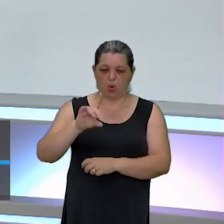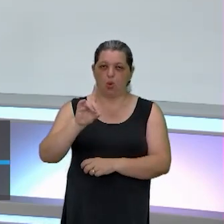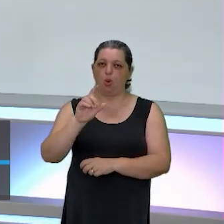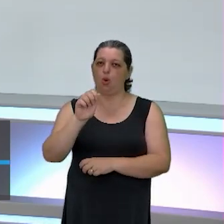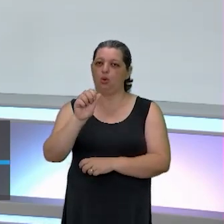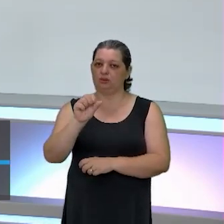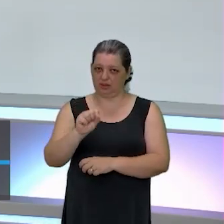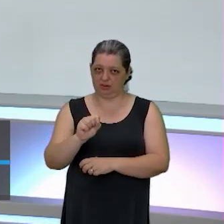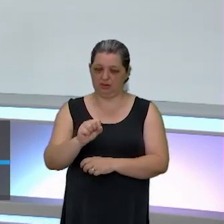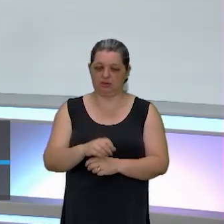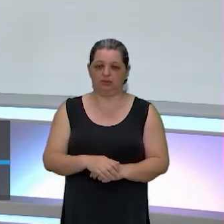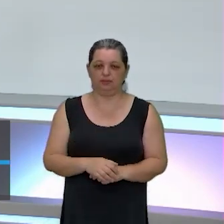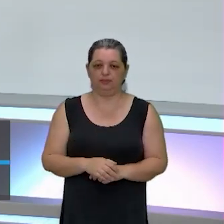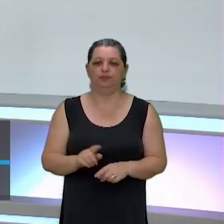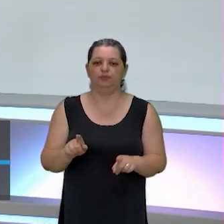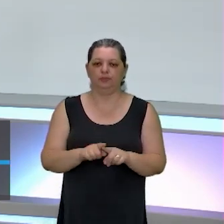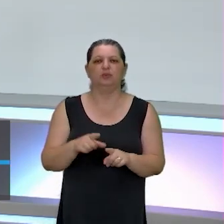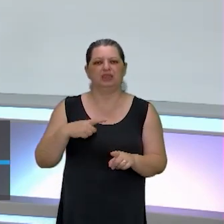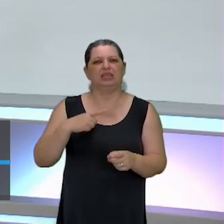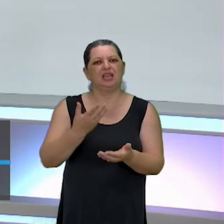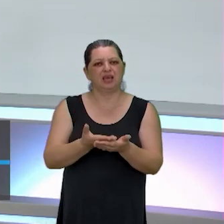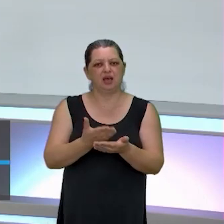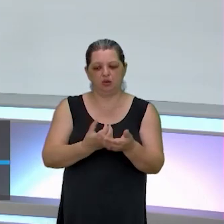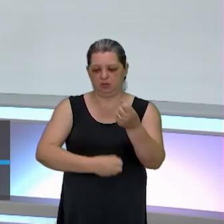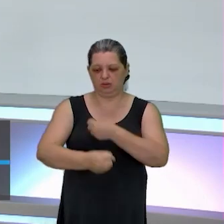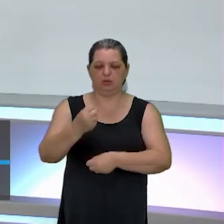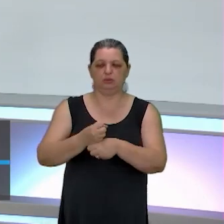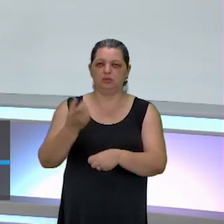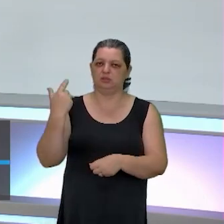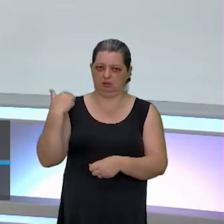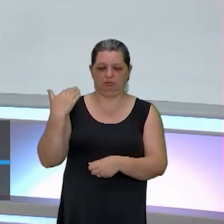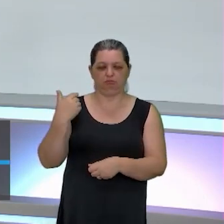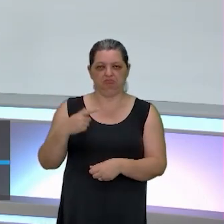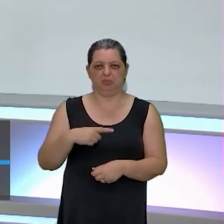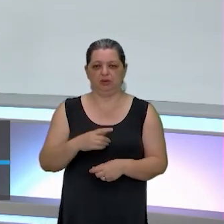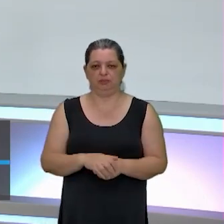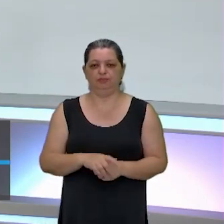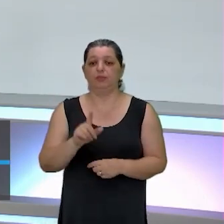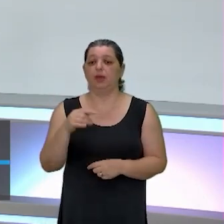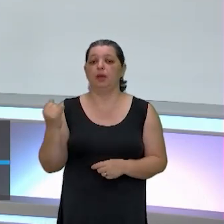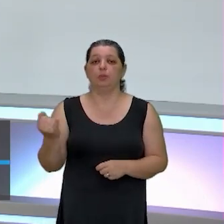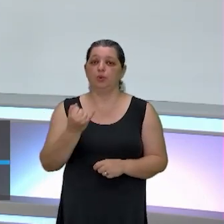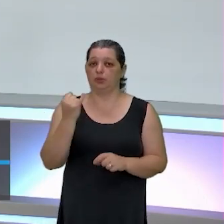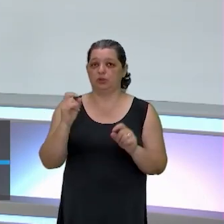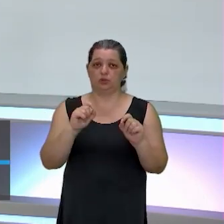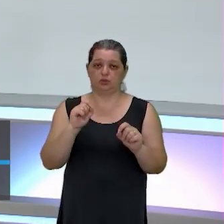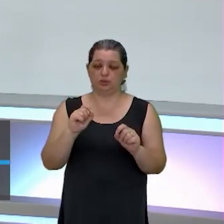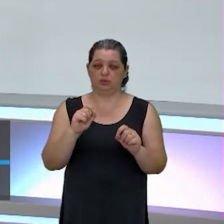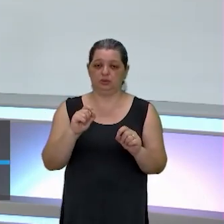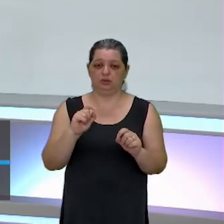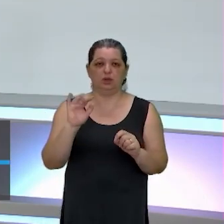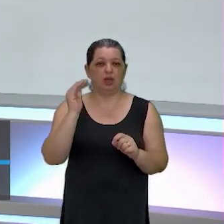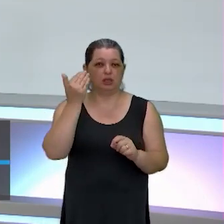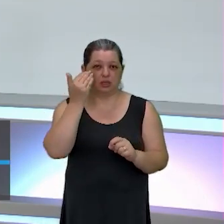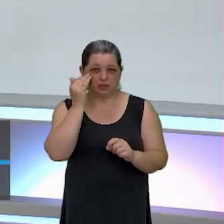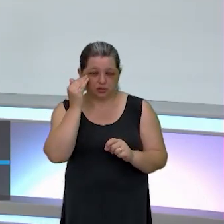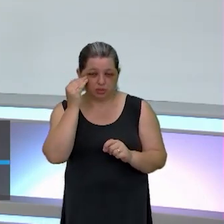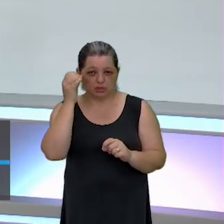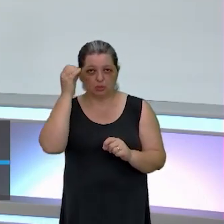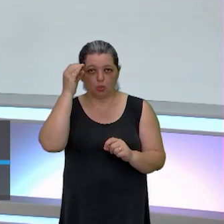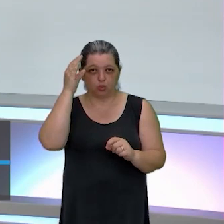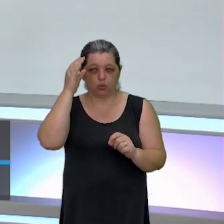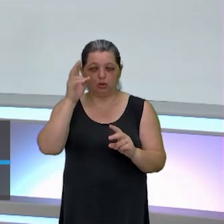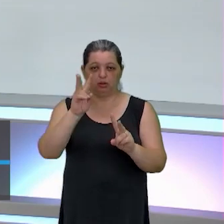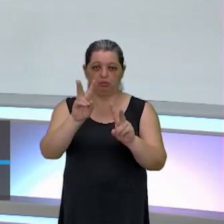ano do ensino médio 2ª Série Ensino Médio também tem aula do ano passado certo então muito importante a compreensão do